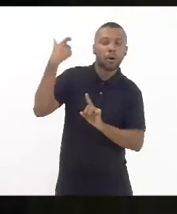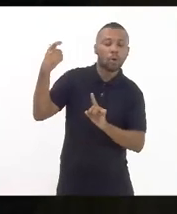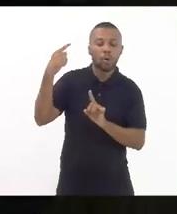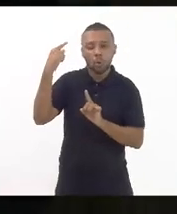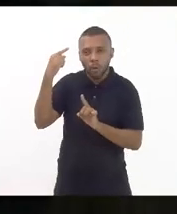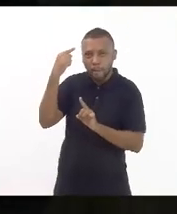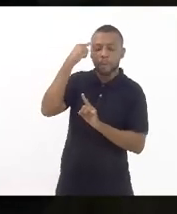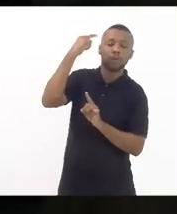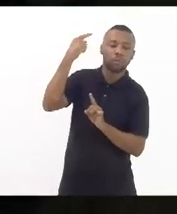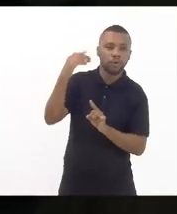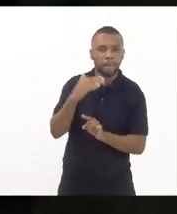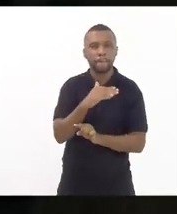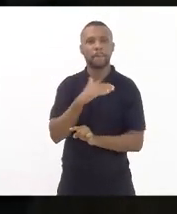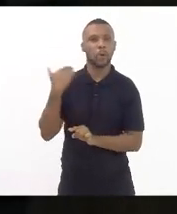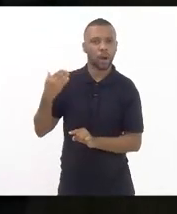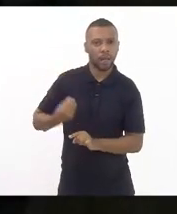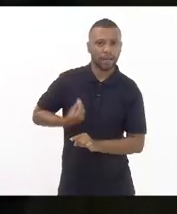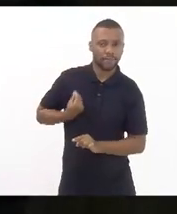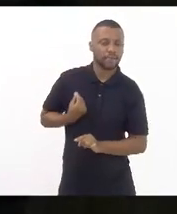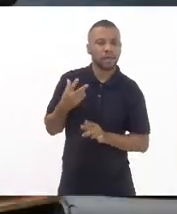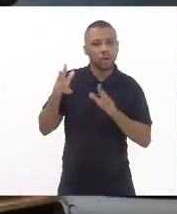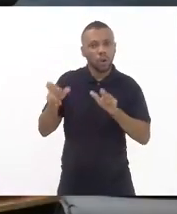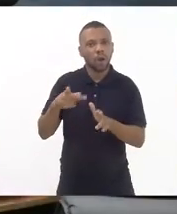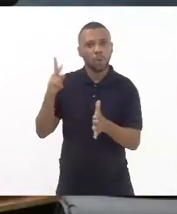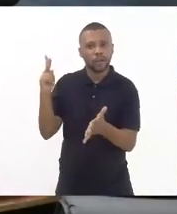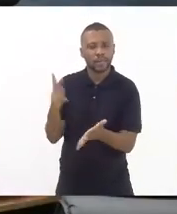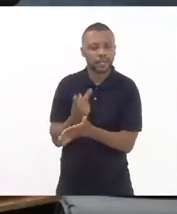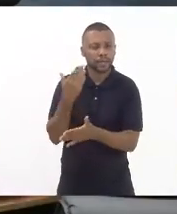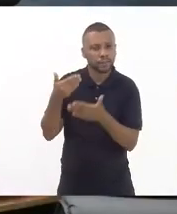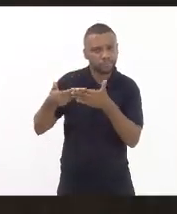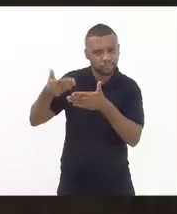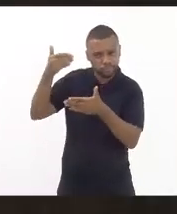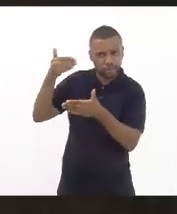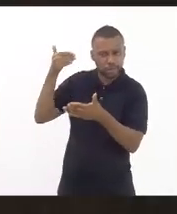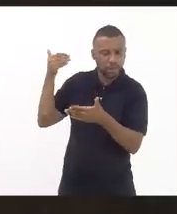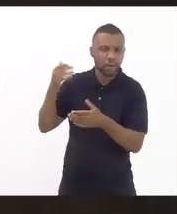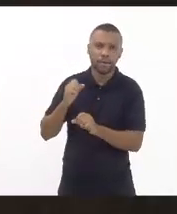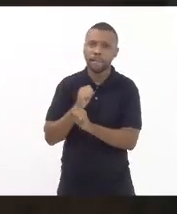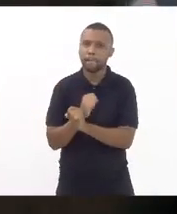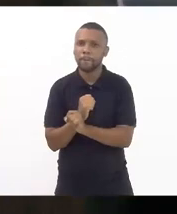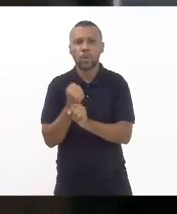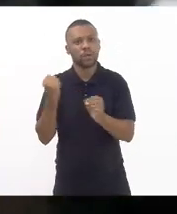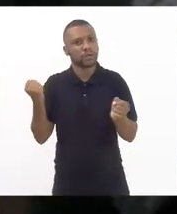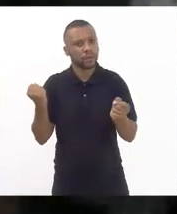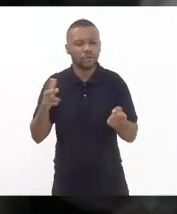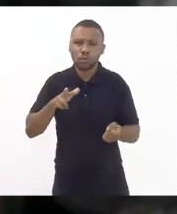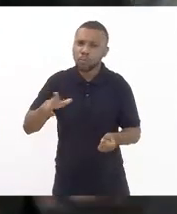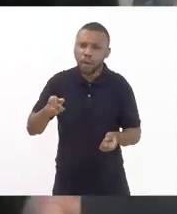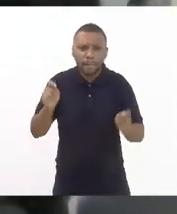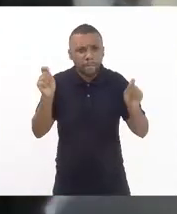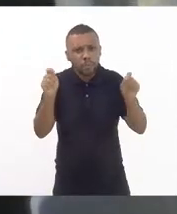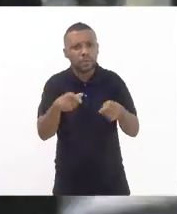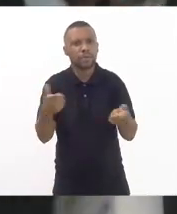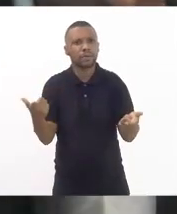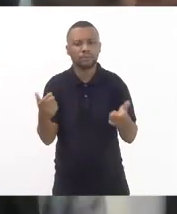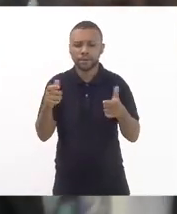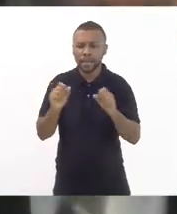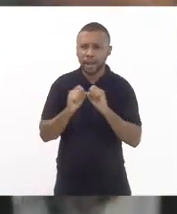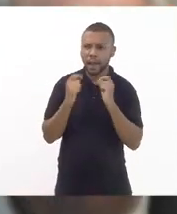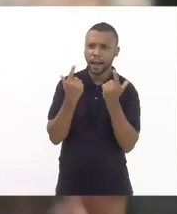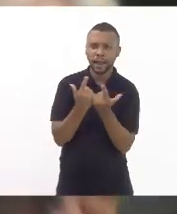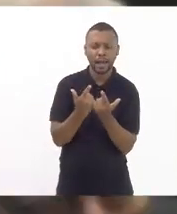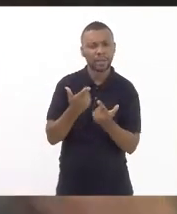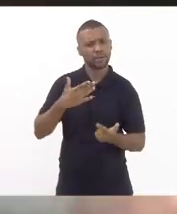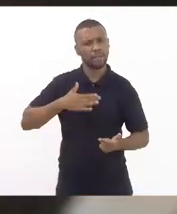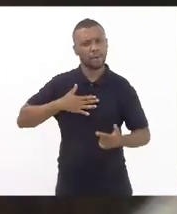tiro mortal, como aconteceu recentemente. Não é possível que esse plenário, que bate